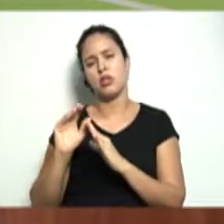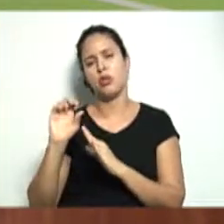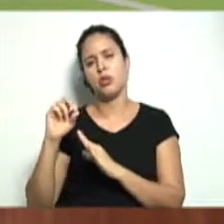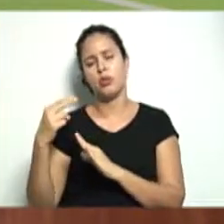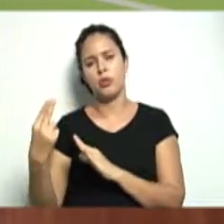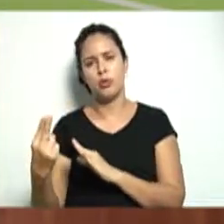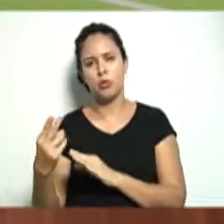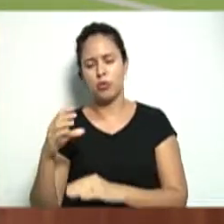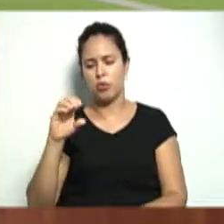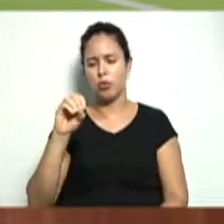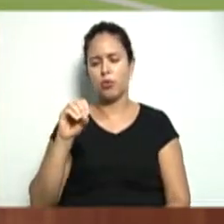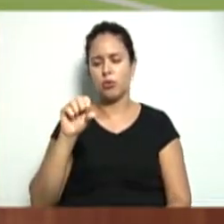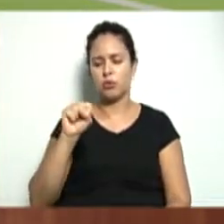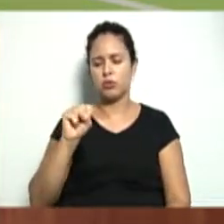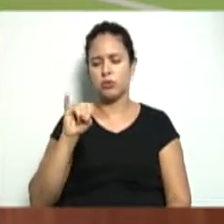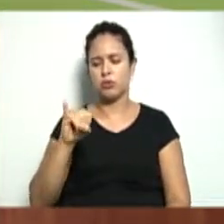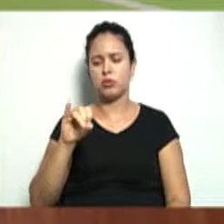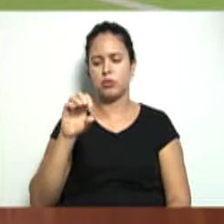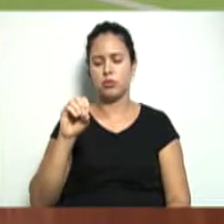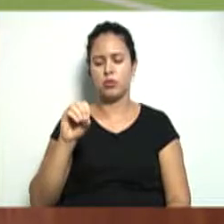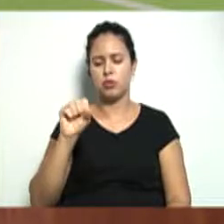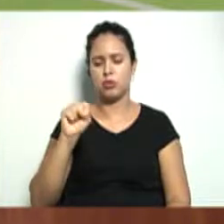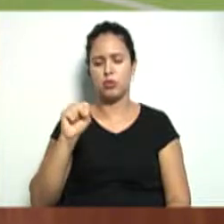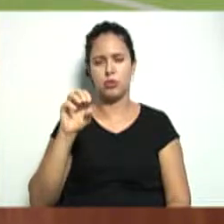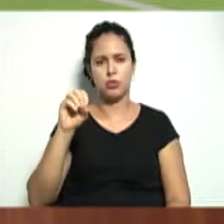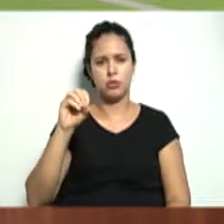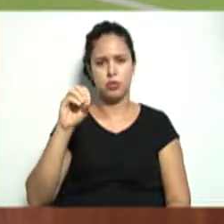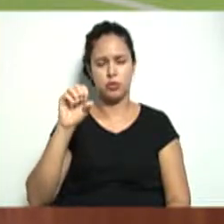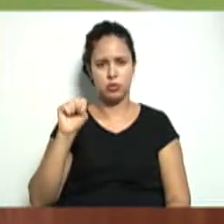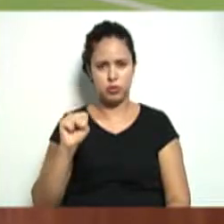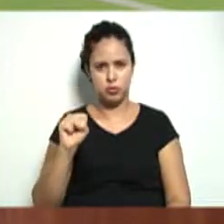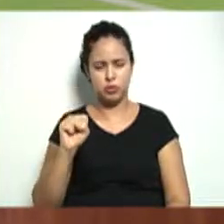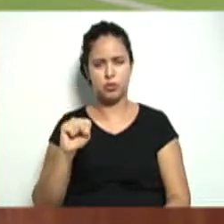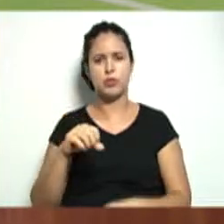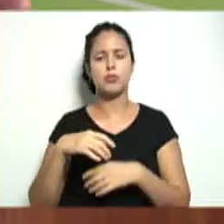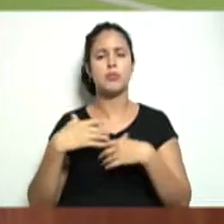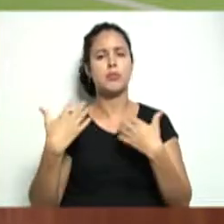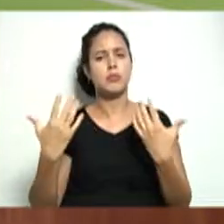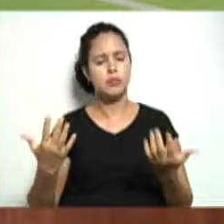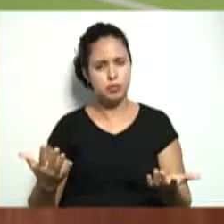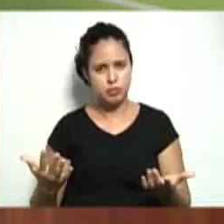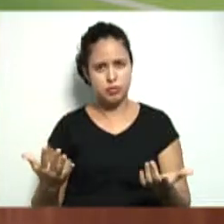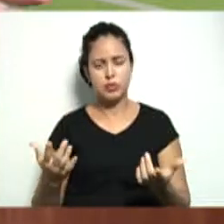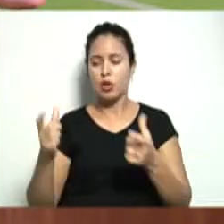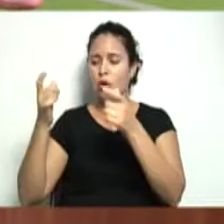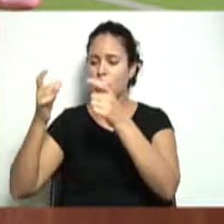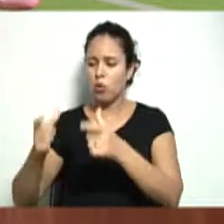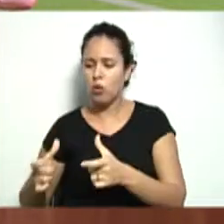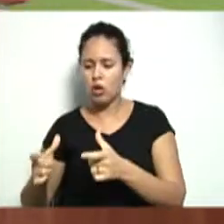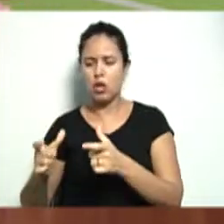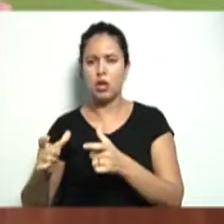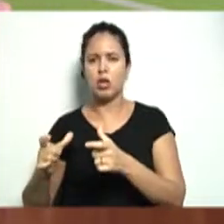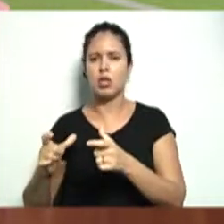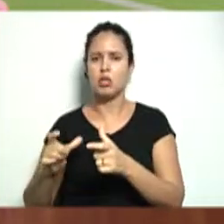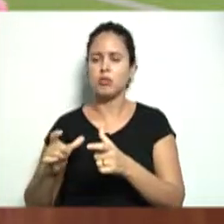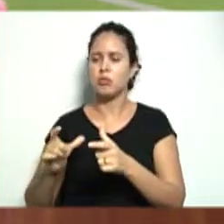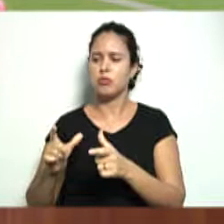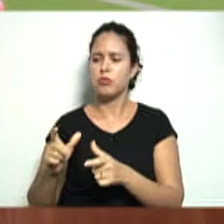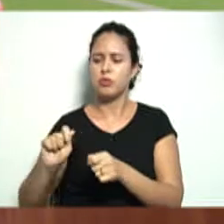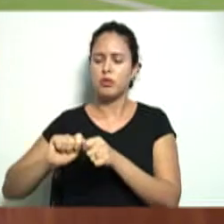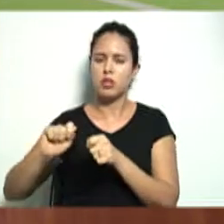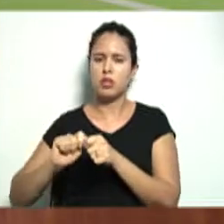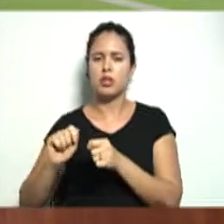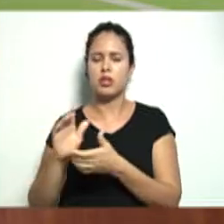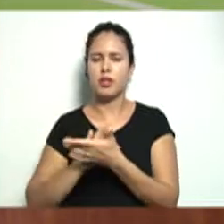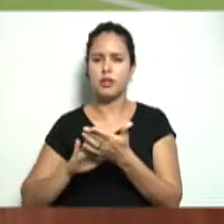ociosos. A palavra escola, como disse a professora, lugar de ócio, ócio sem fazer nada. Então eles foram